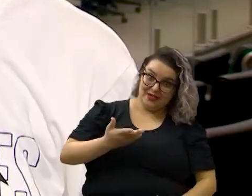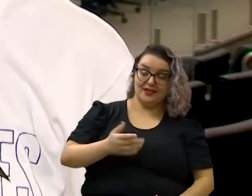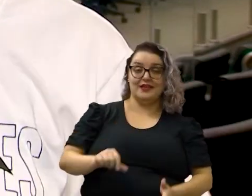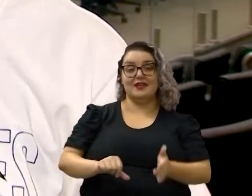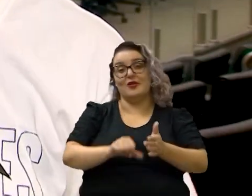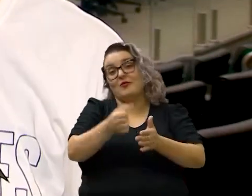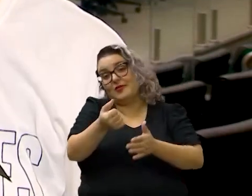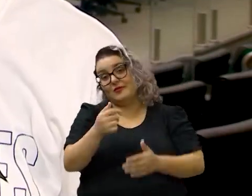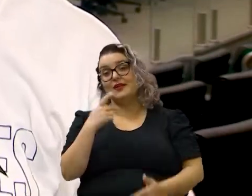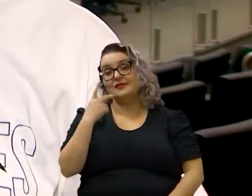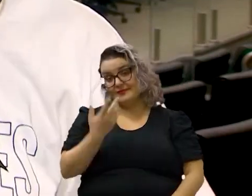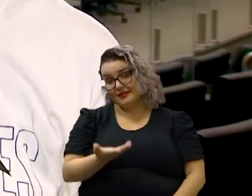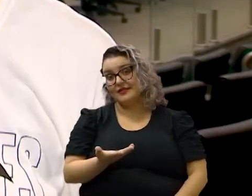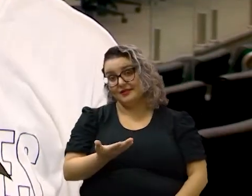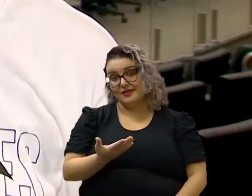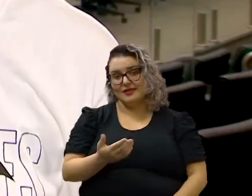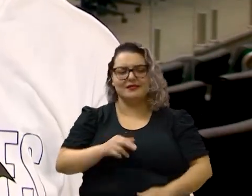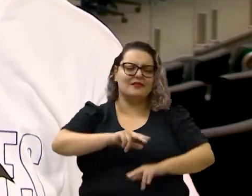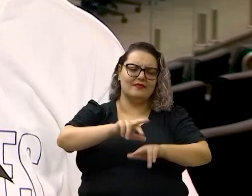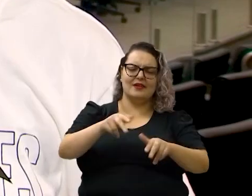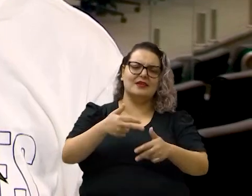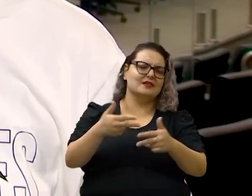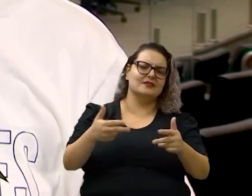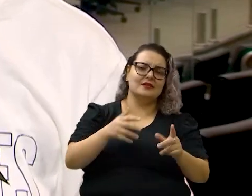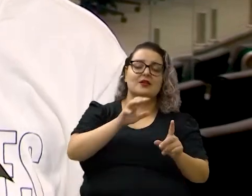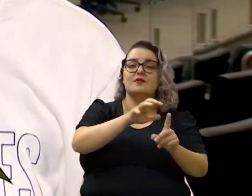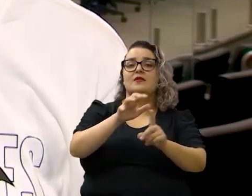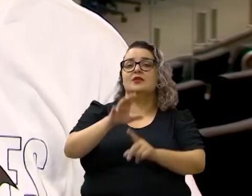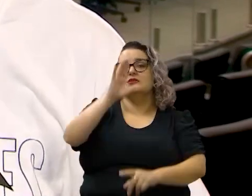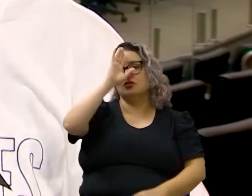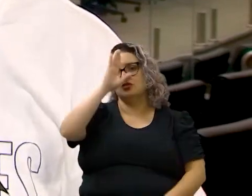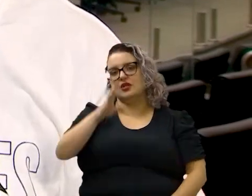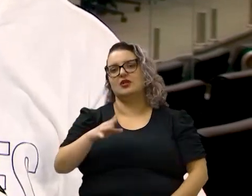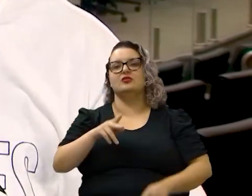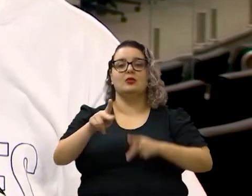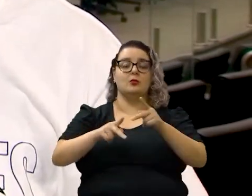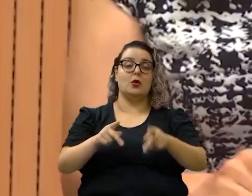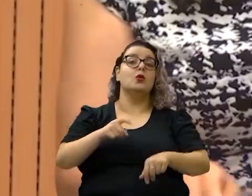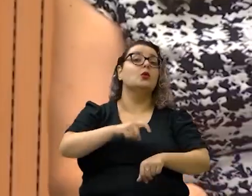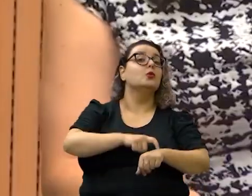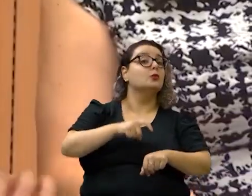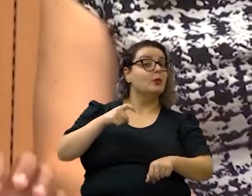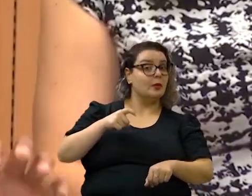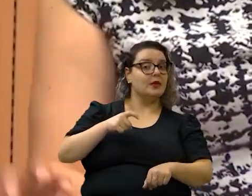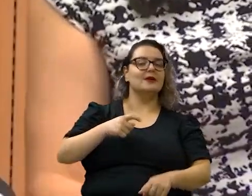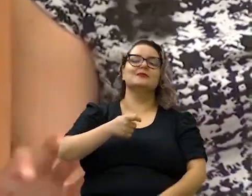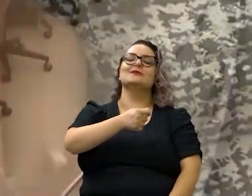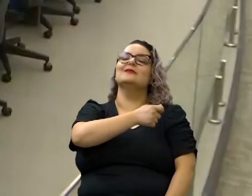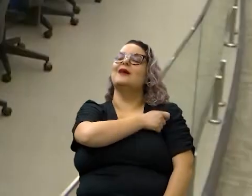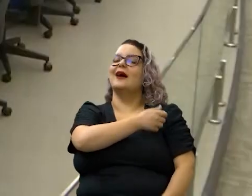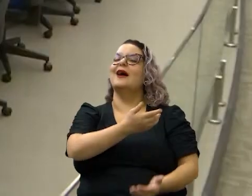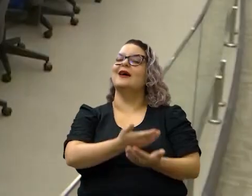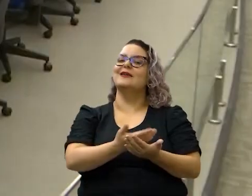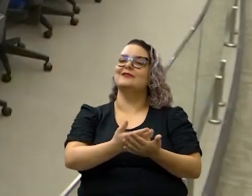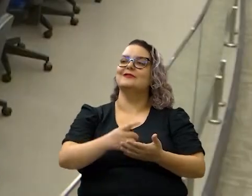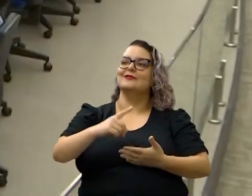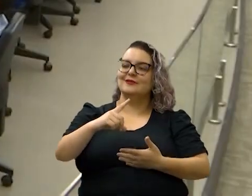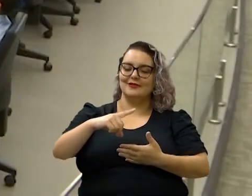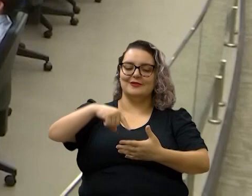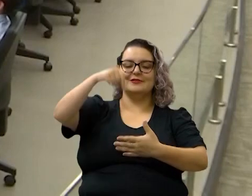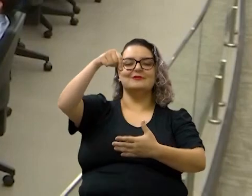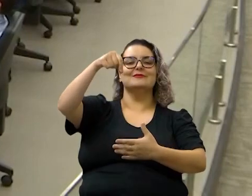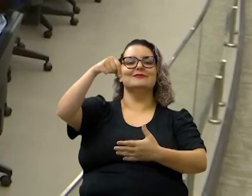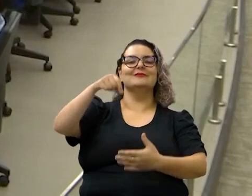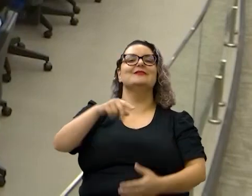ele é o primeiro degrau e ainda tem muita coisa que impacta diretamente na população na época a estudante foi